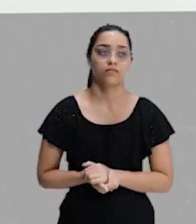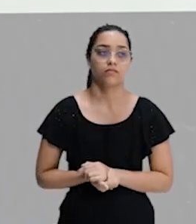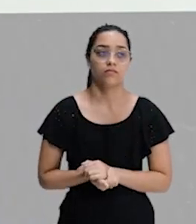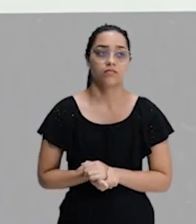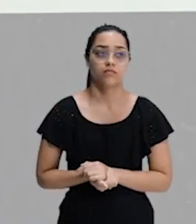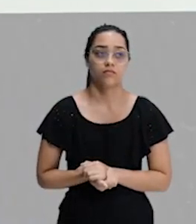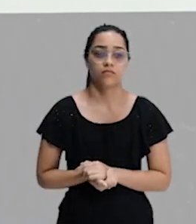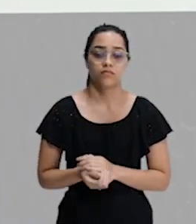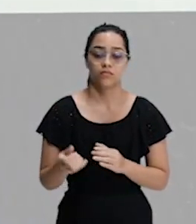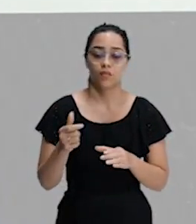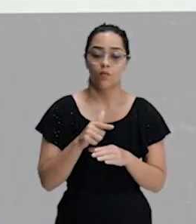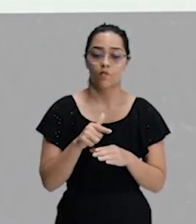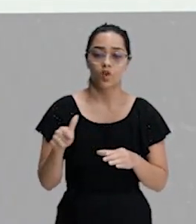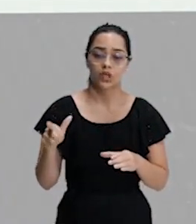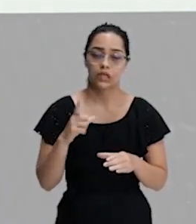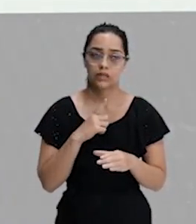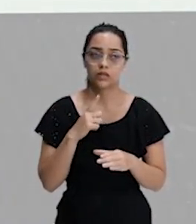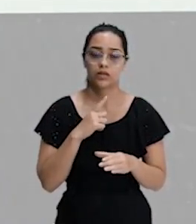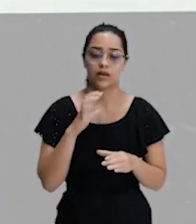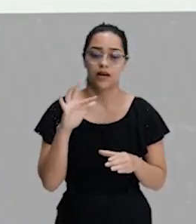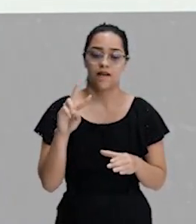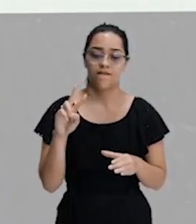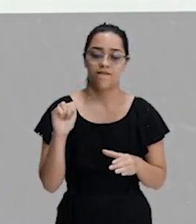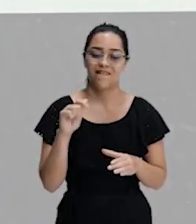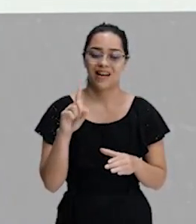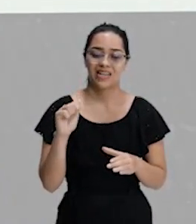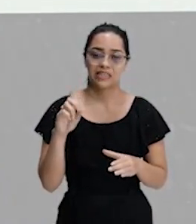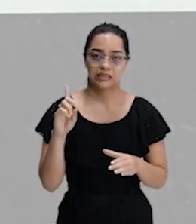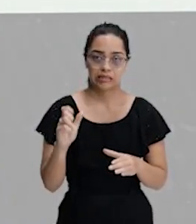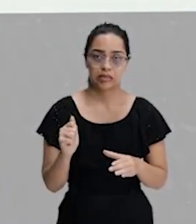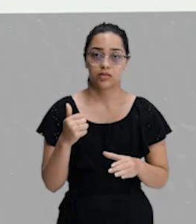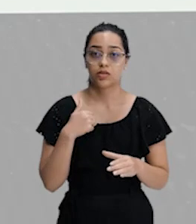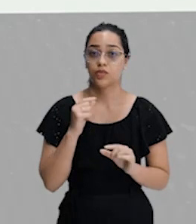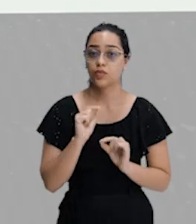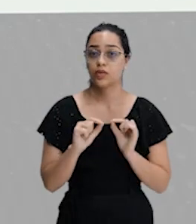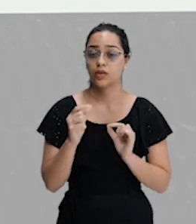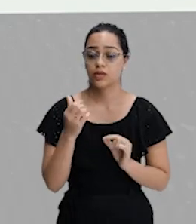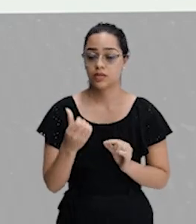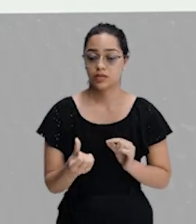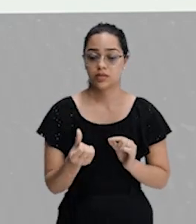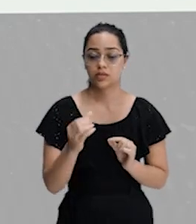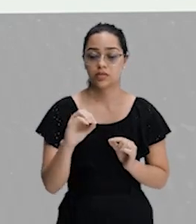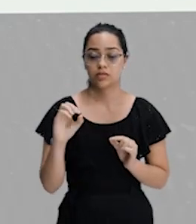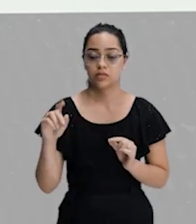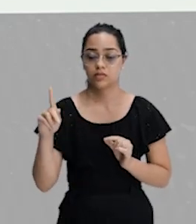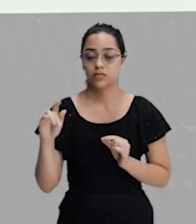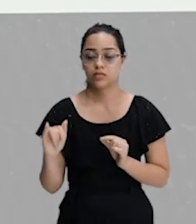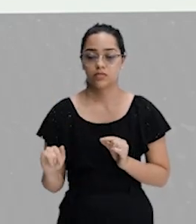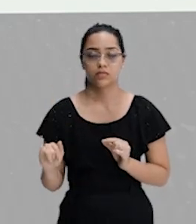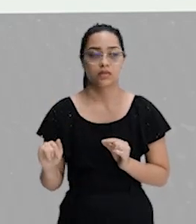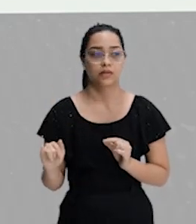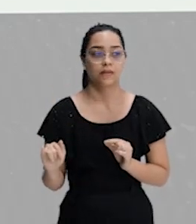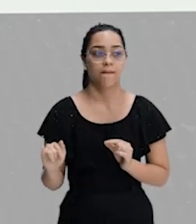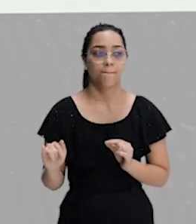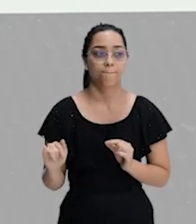figura vazada que a gente chama. Então o que vai acontecer aqui? Vou ter 600 π